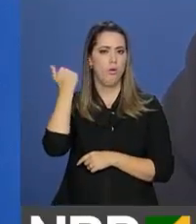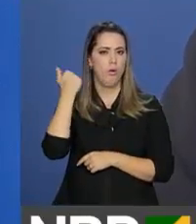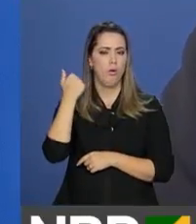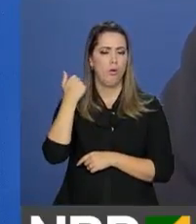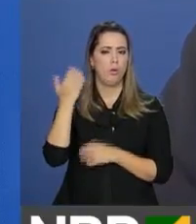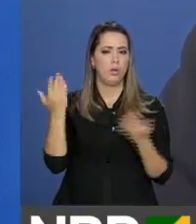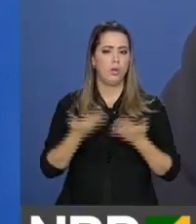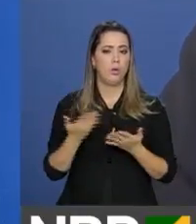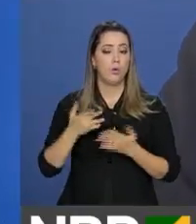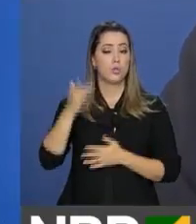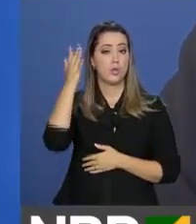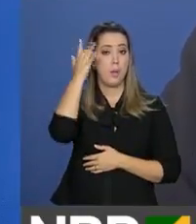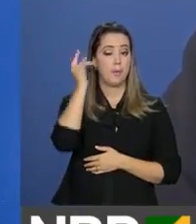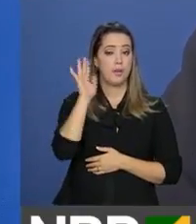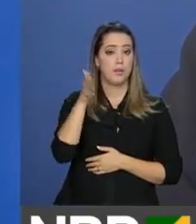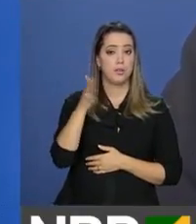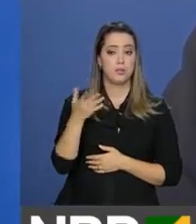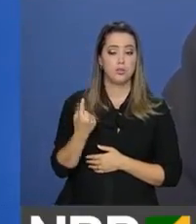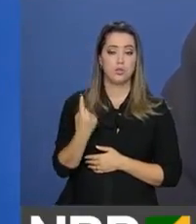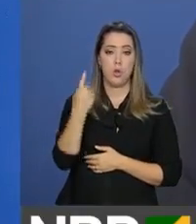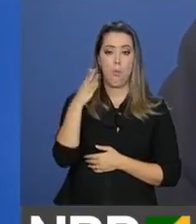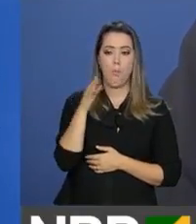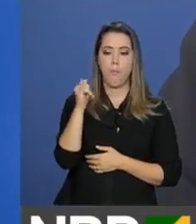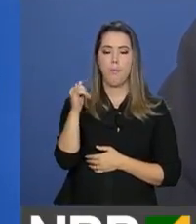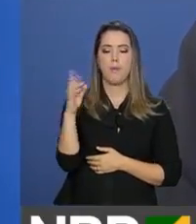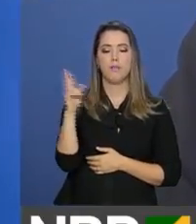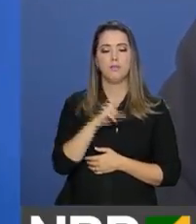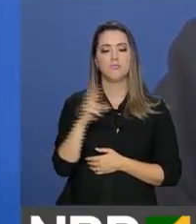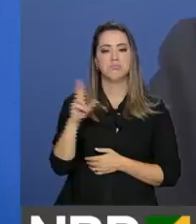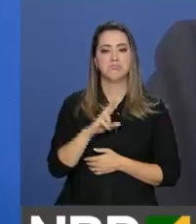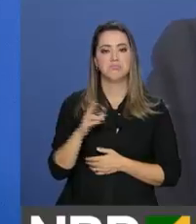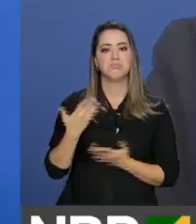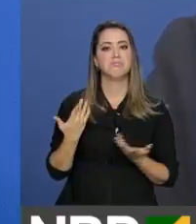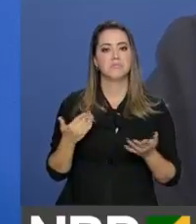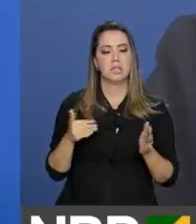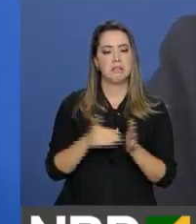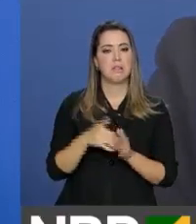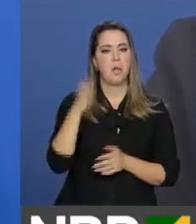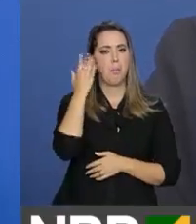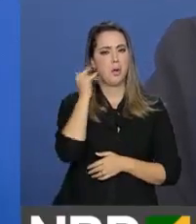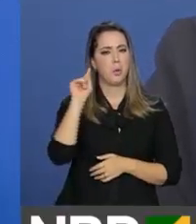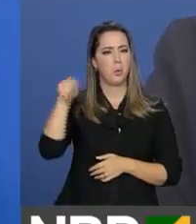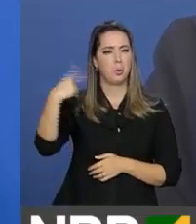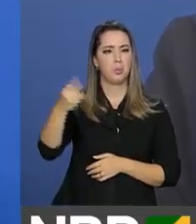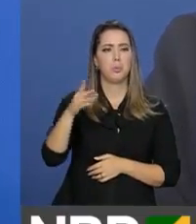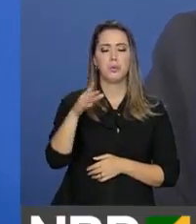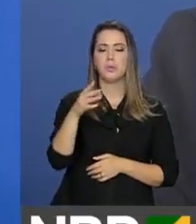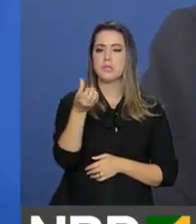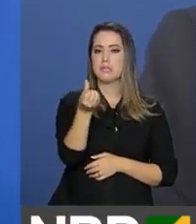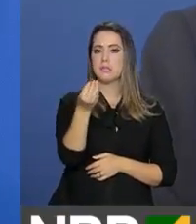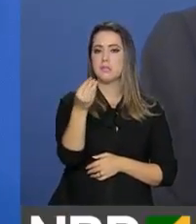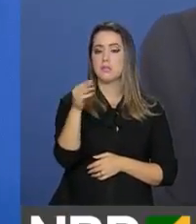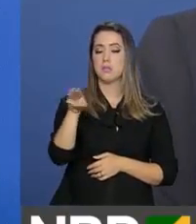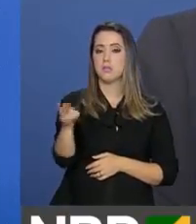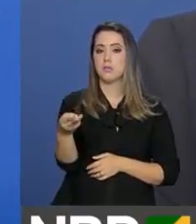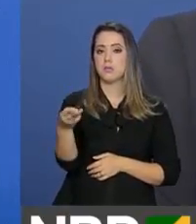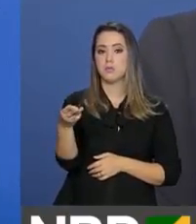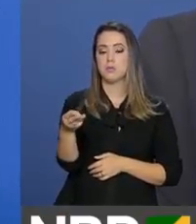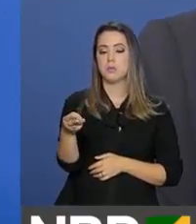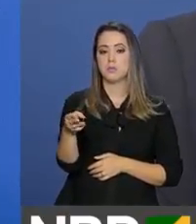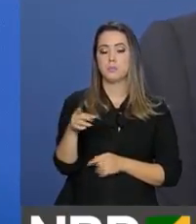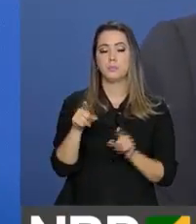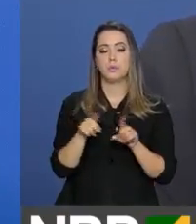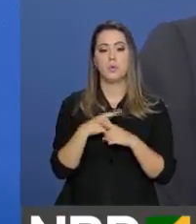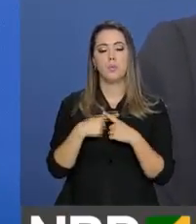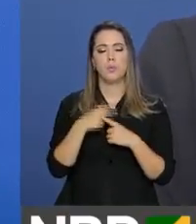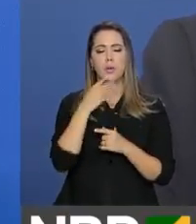amanhã já foram distribuídos 1 bilhão e 400 milhões e até amanhã ou depois mais 600 milhões, completando 2 bilhões. Por que é que eu